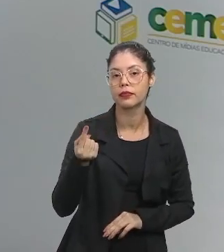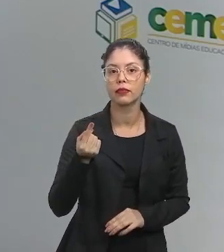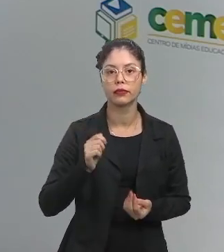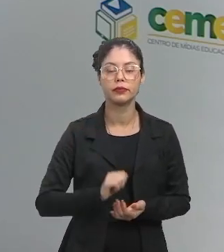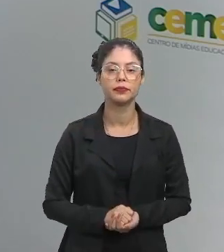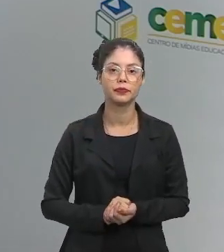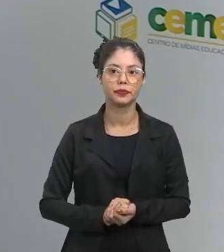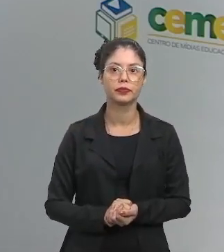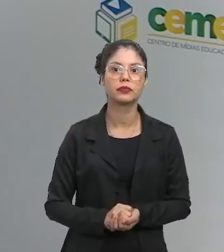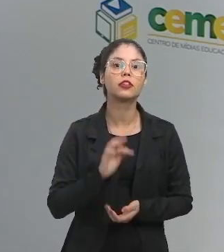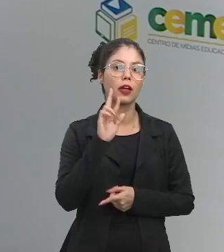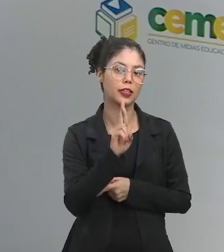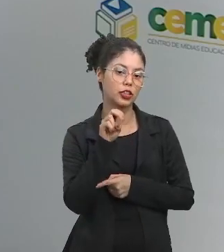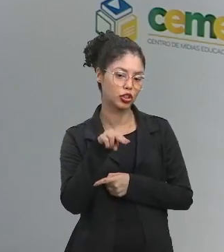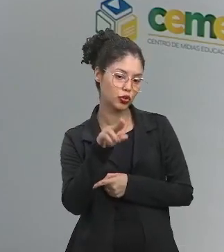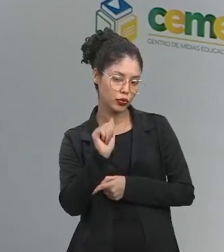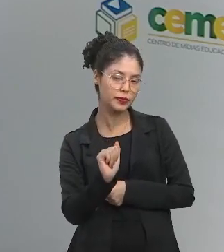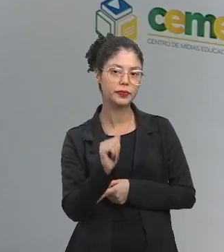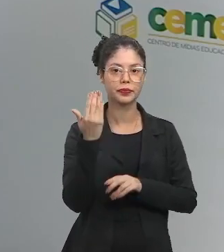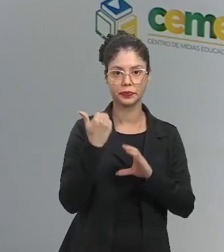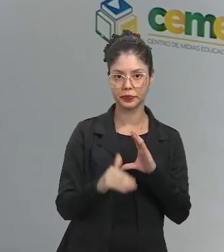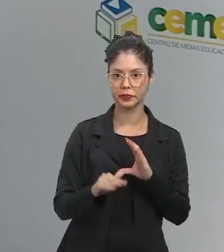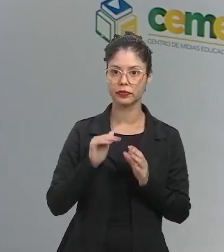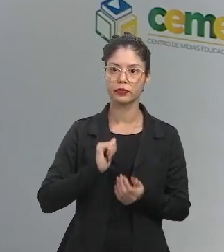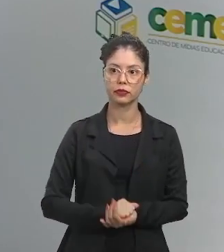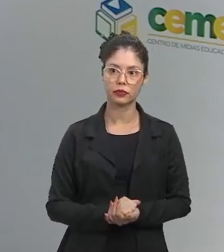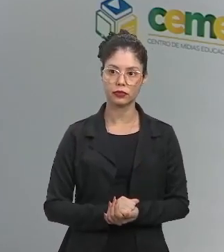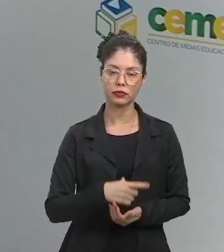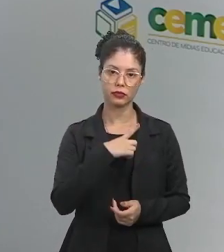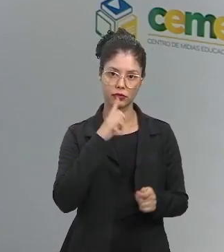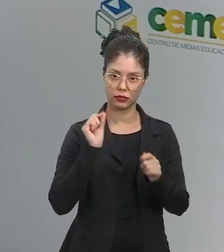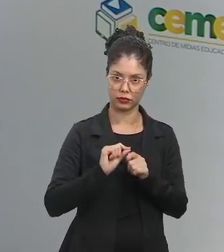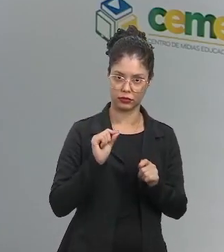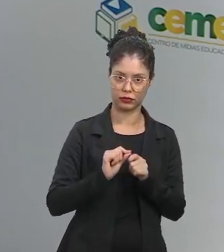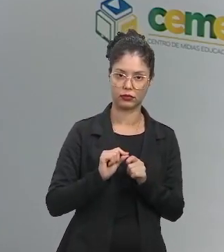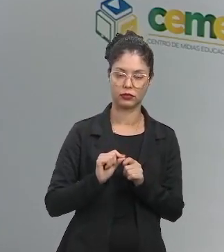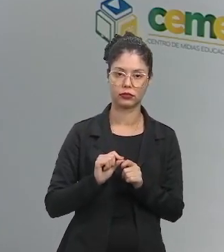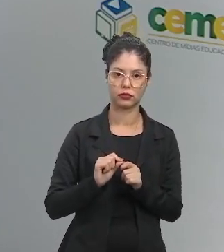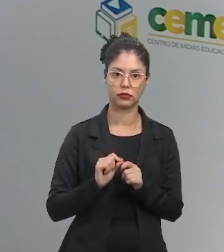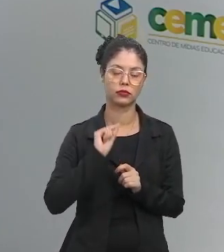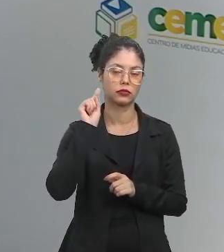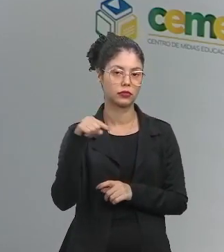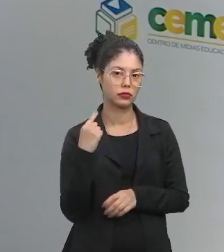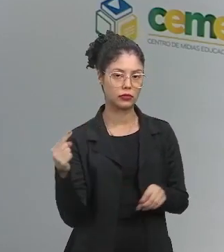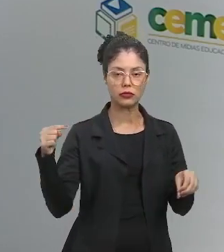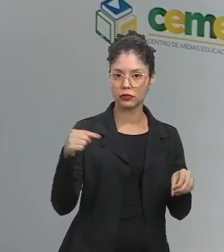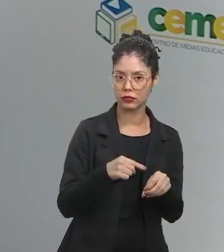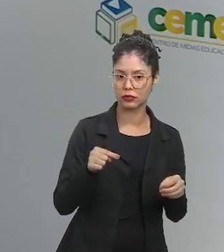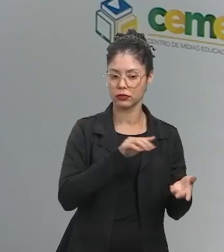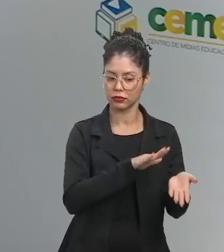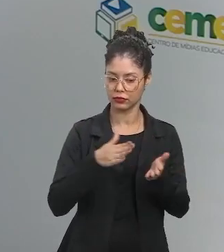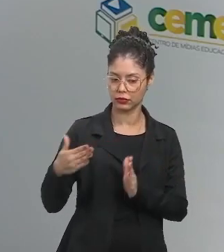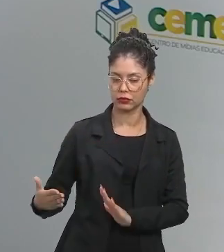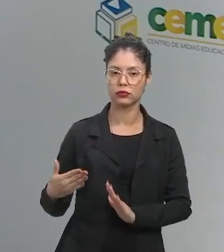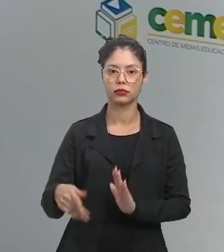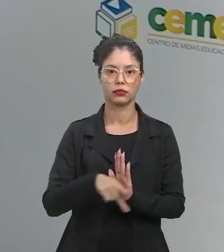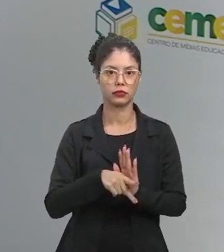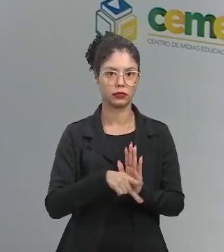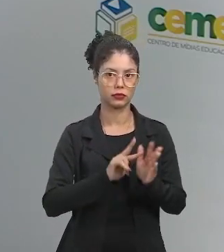depois o RNA mensageiro, que foi formado lá no núcleo, a partir do